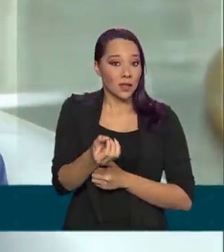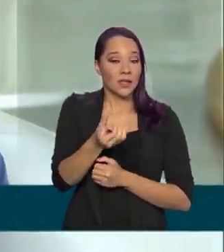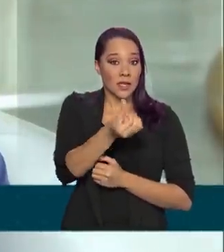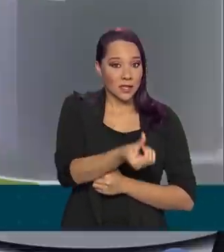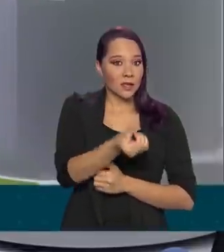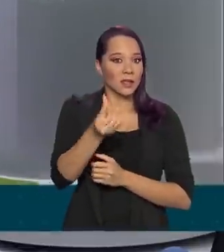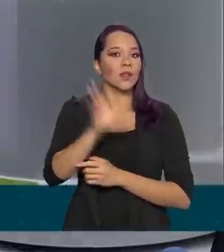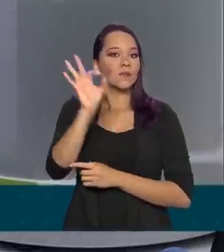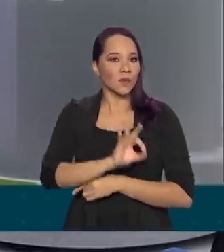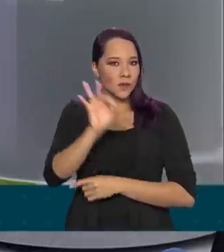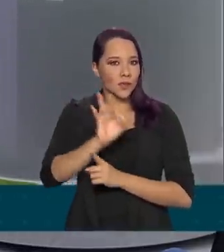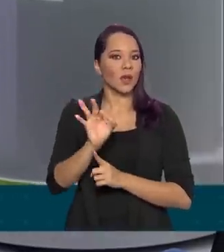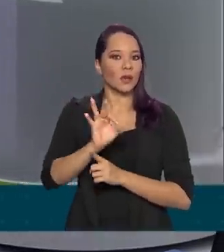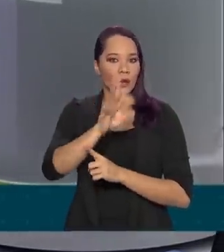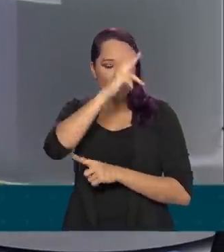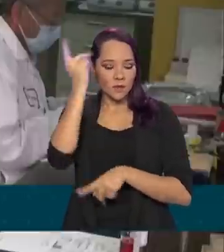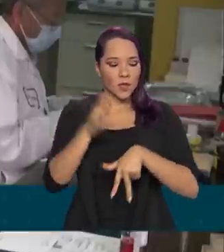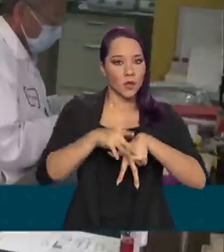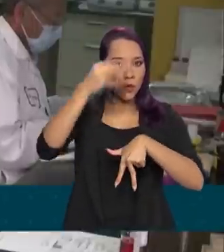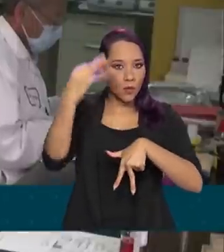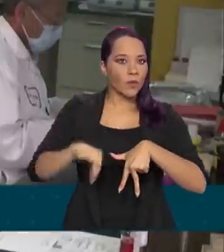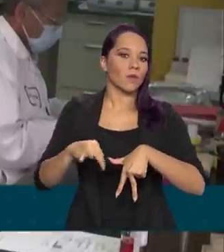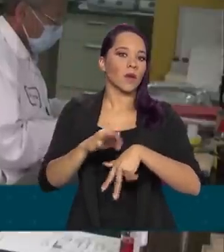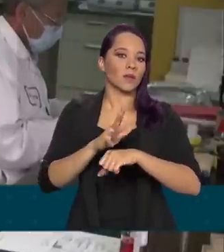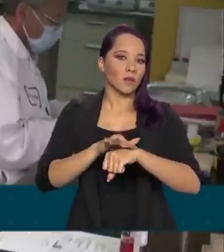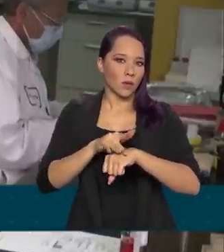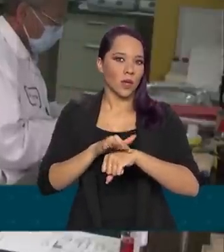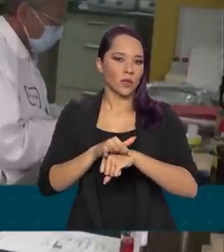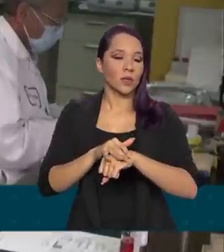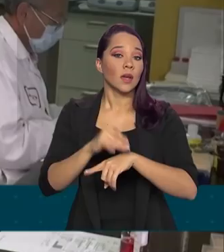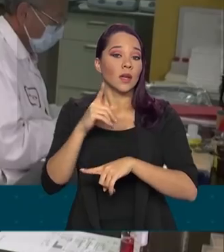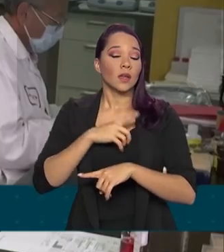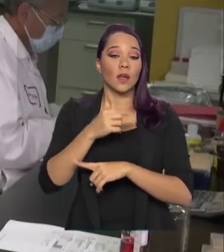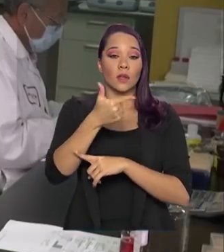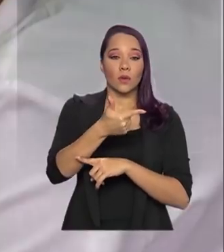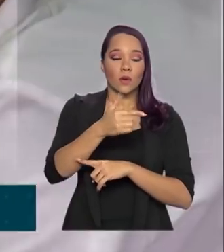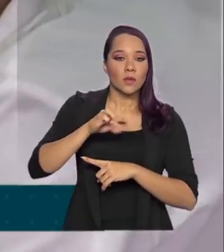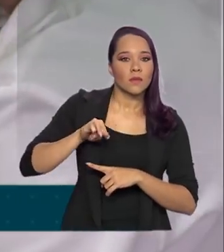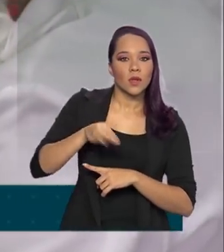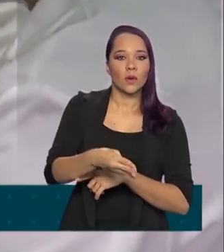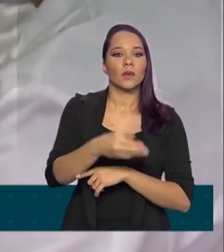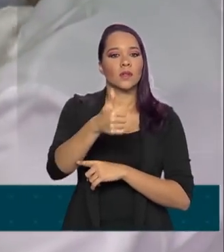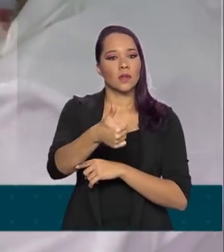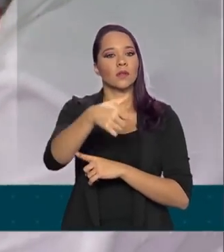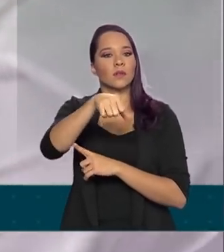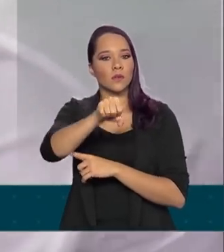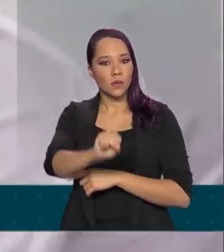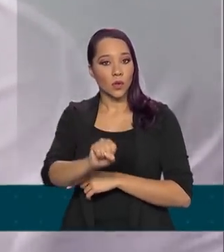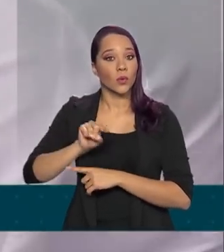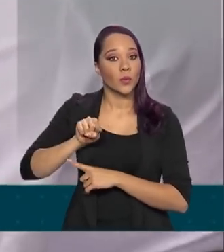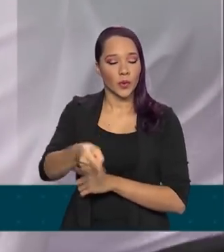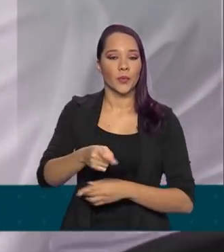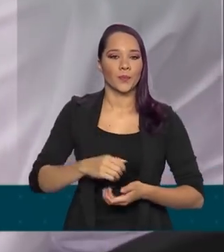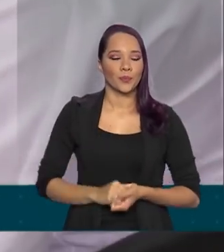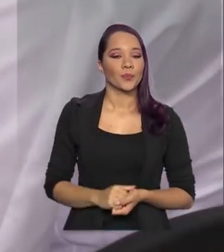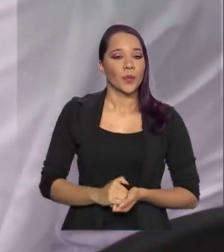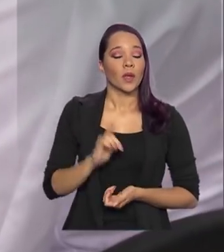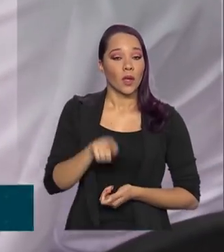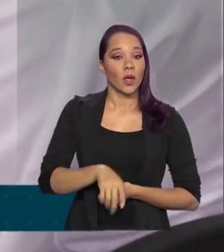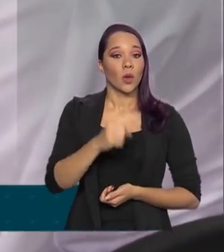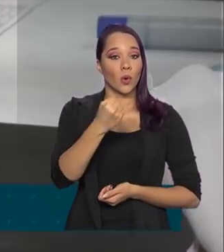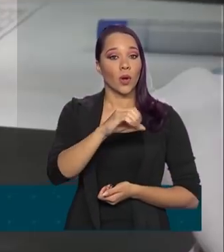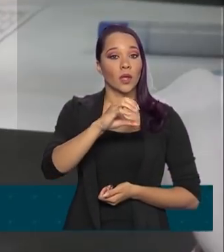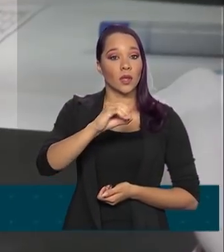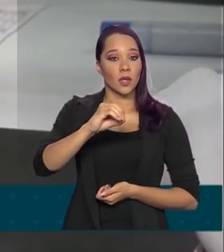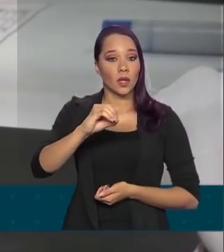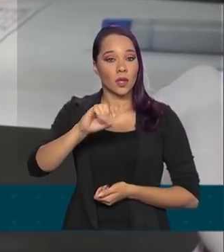% dos casos confirmados da doença, que chegam a 2 milhões e 118 mil. São 80 mil